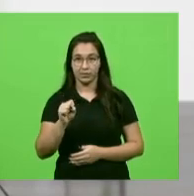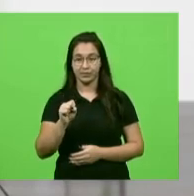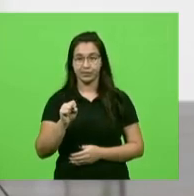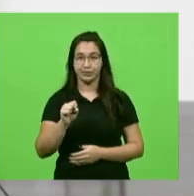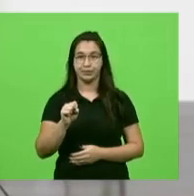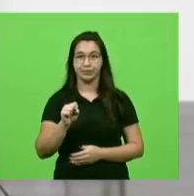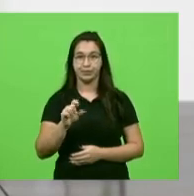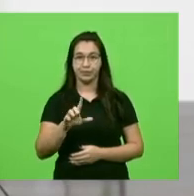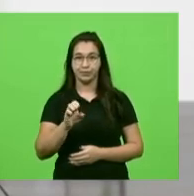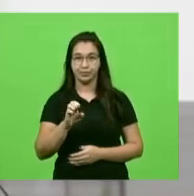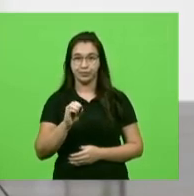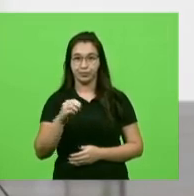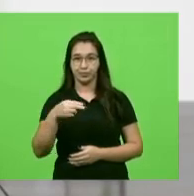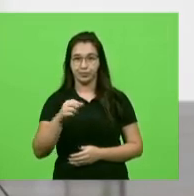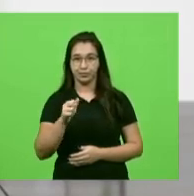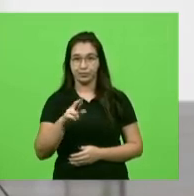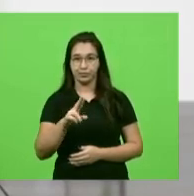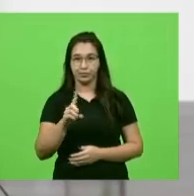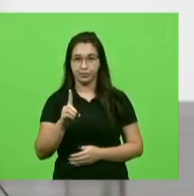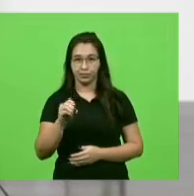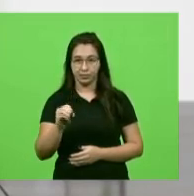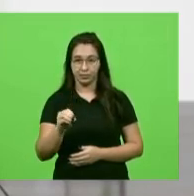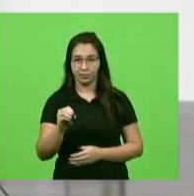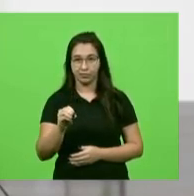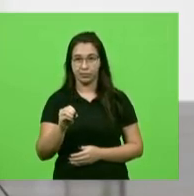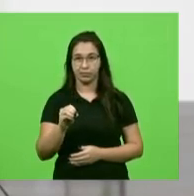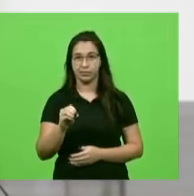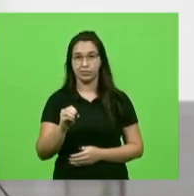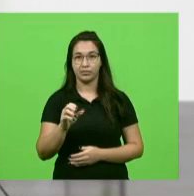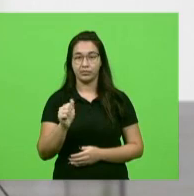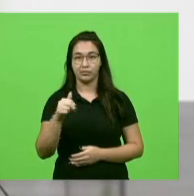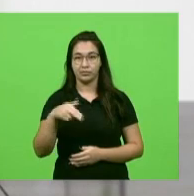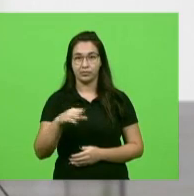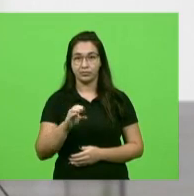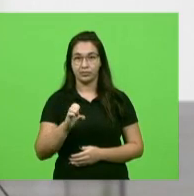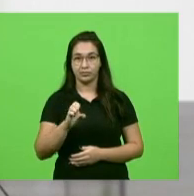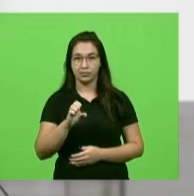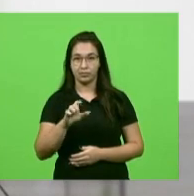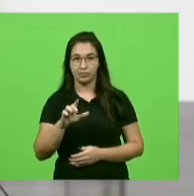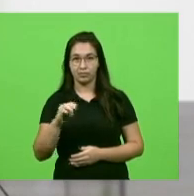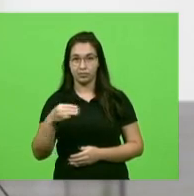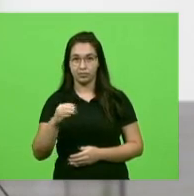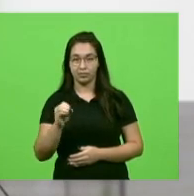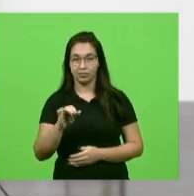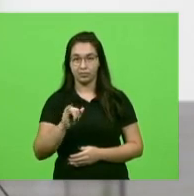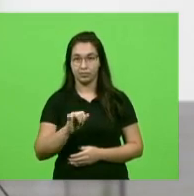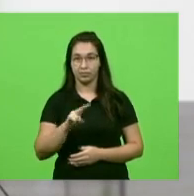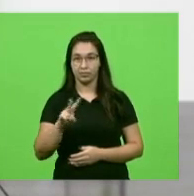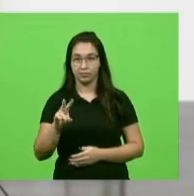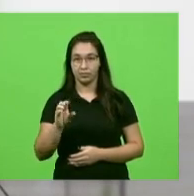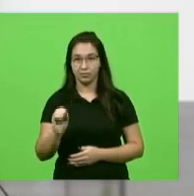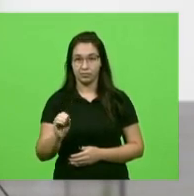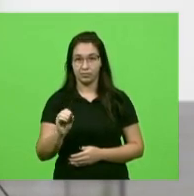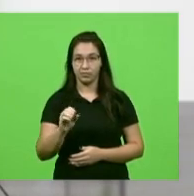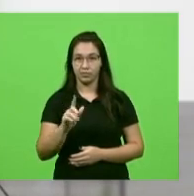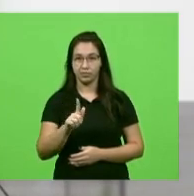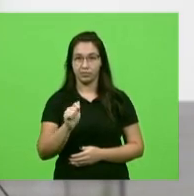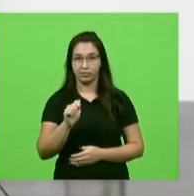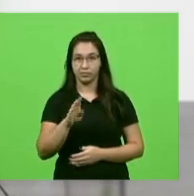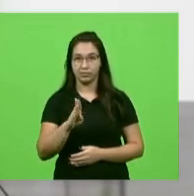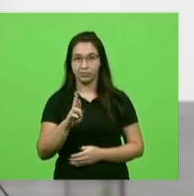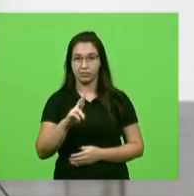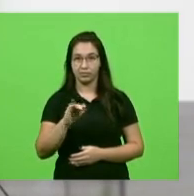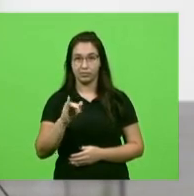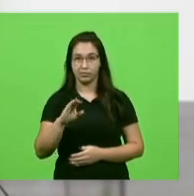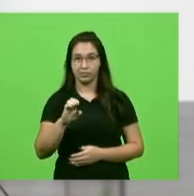Borchardt, Luciane Beckhauser Borchardt, Anselmo Cerelo, Ivo Borchardt, Gabriele Beckhauser